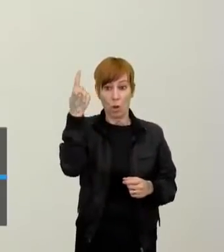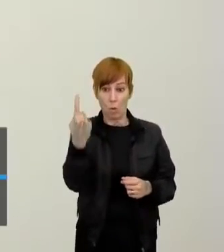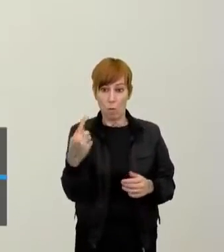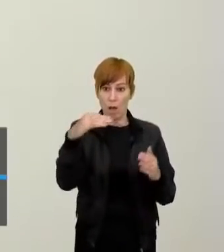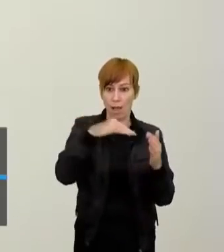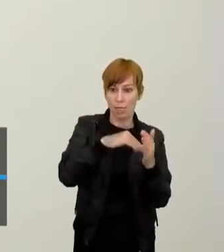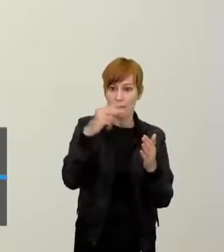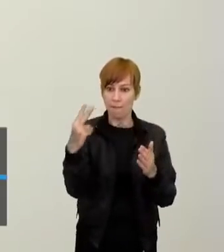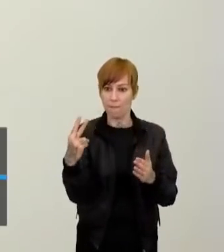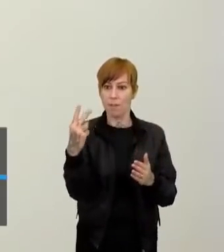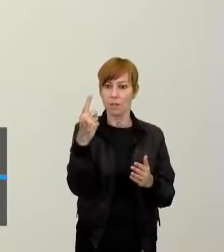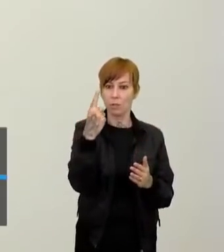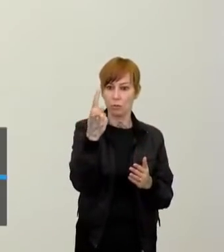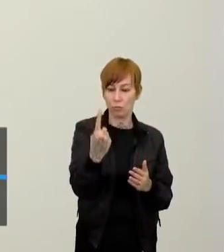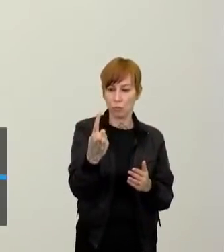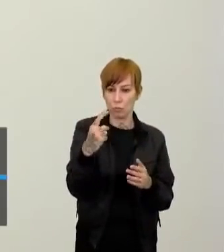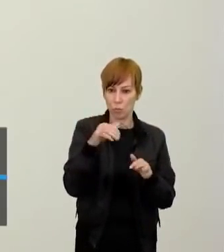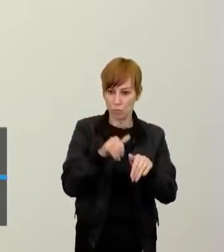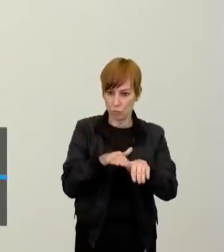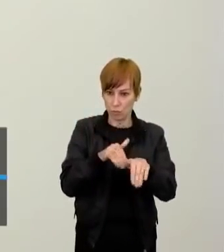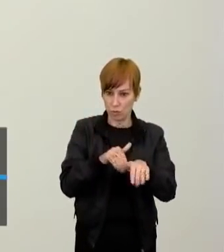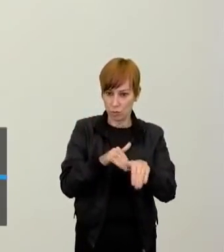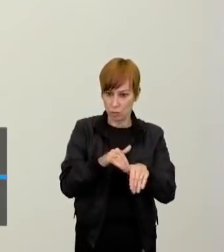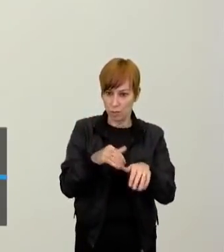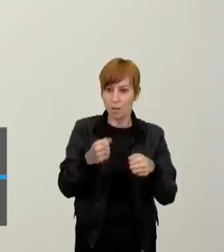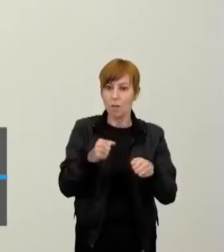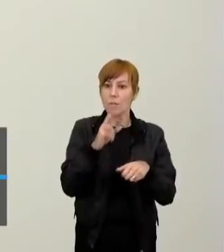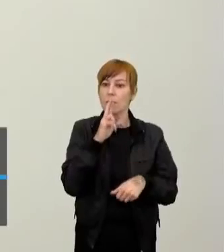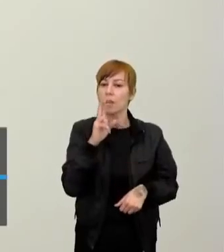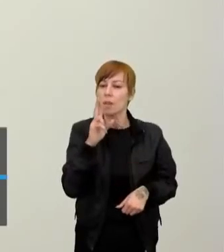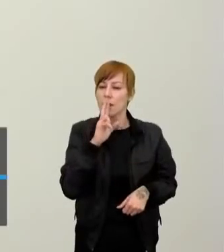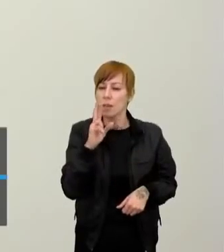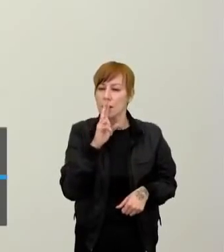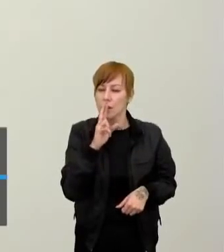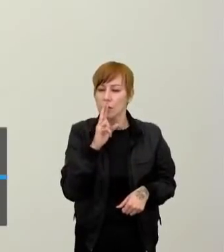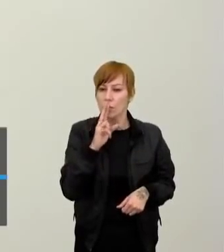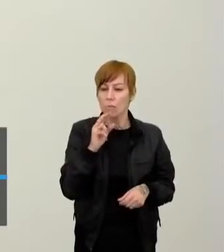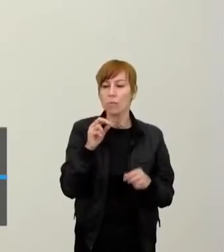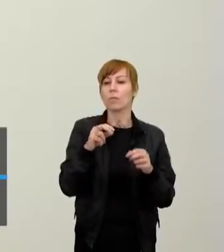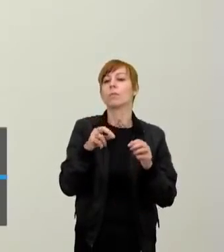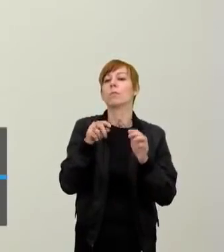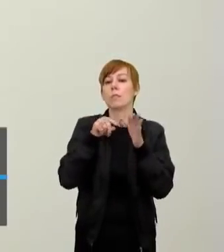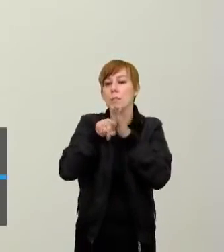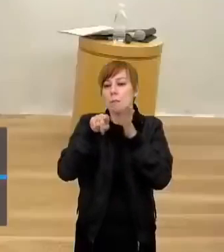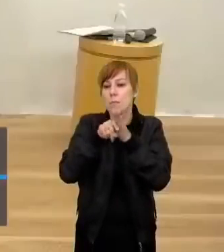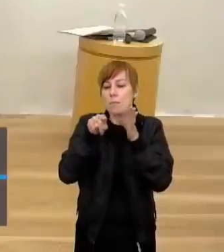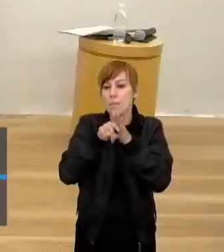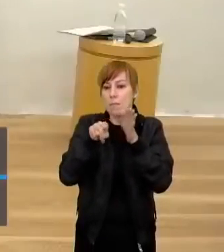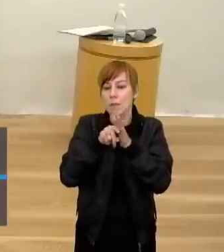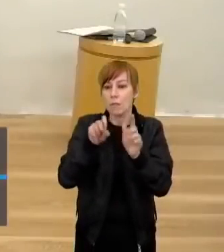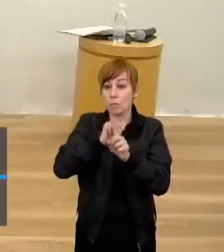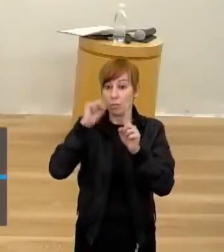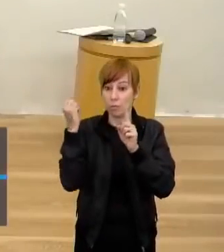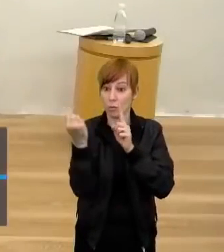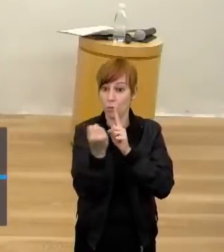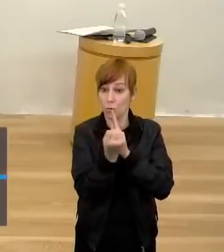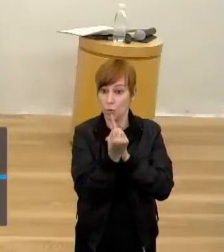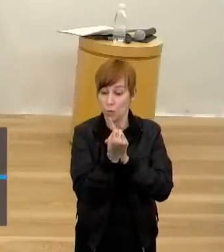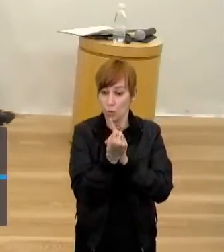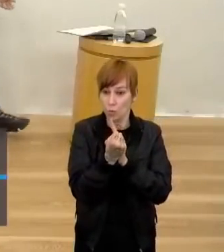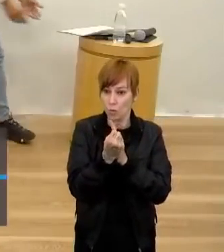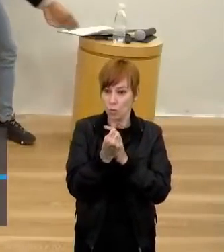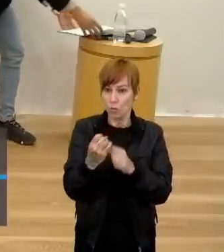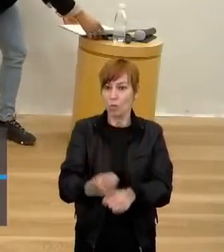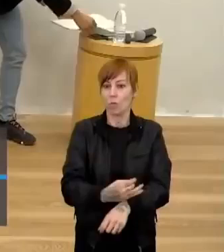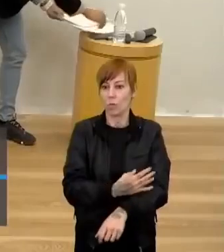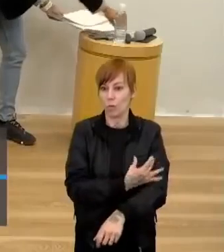acessar o menu aluno e responder esse questionário socioemocional aí, beleza? Agora vamos para frente, Osmar? Bora, tocar o barco.